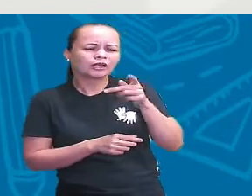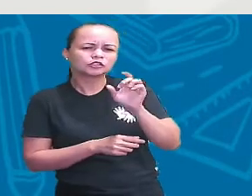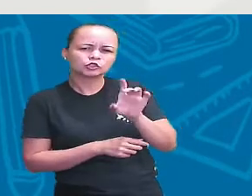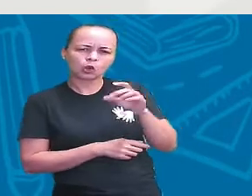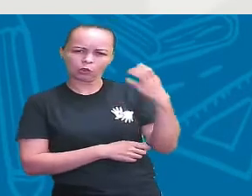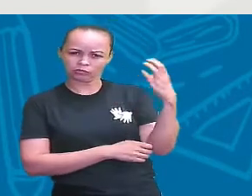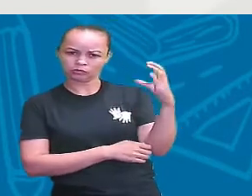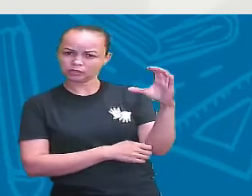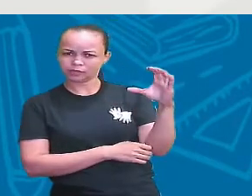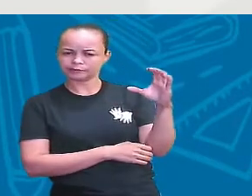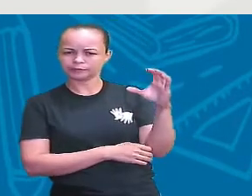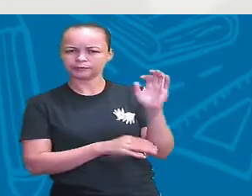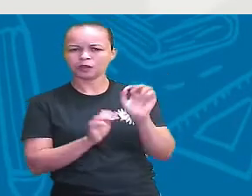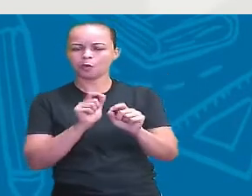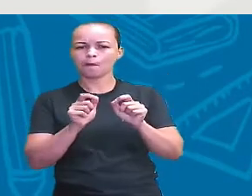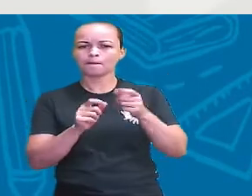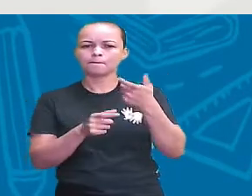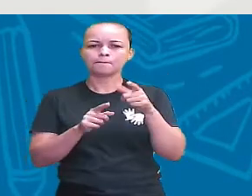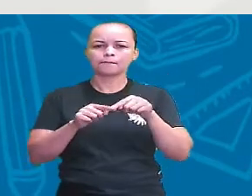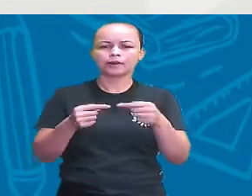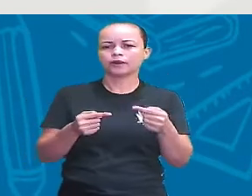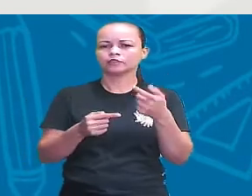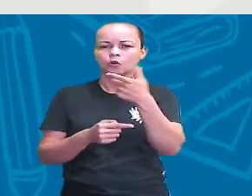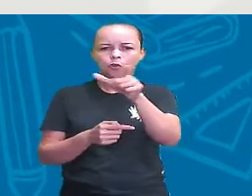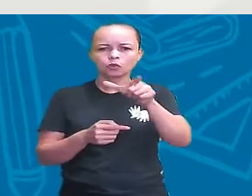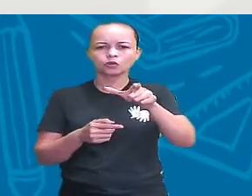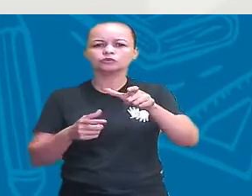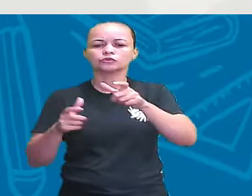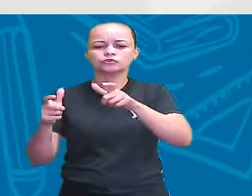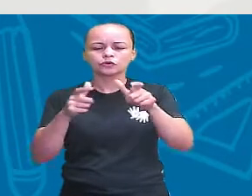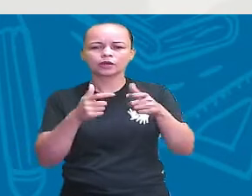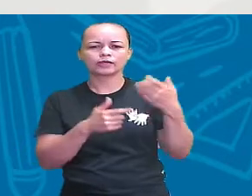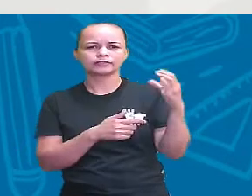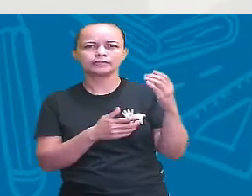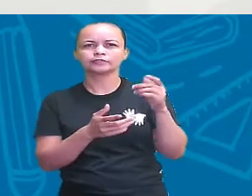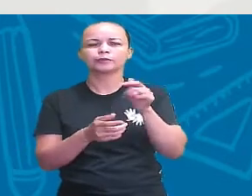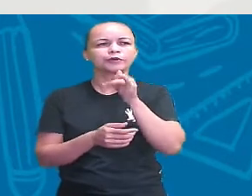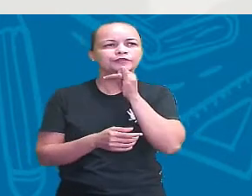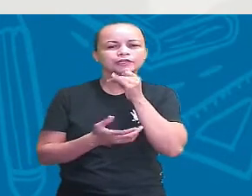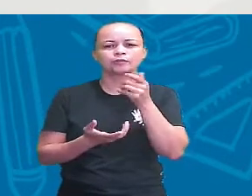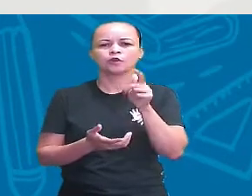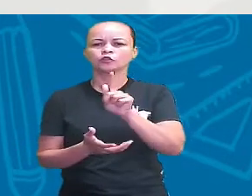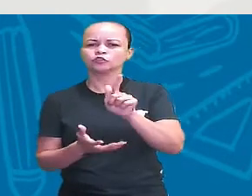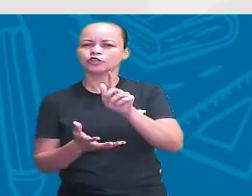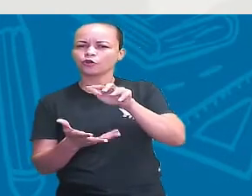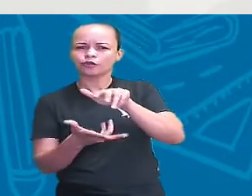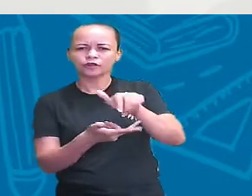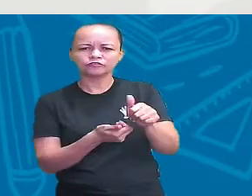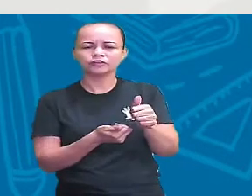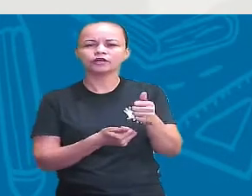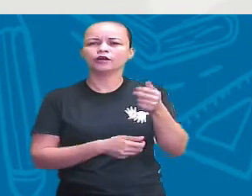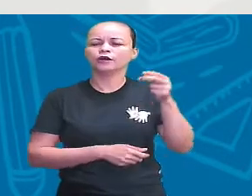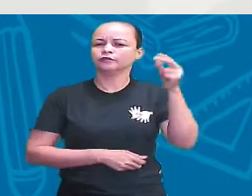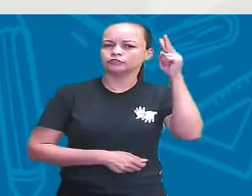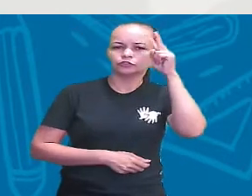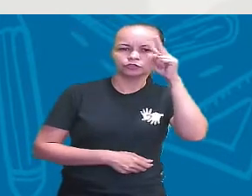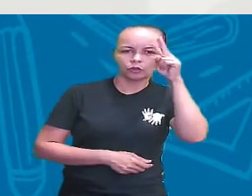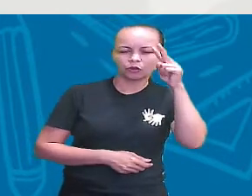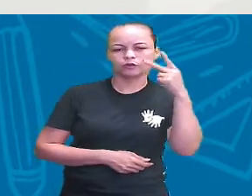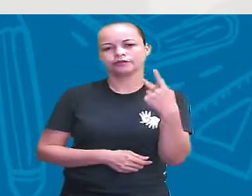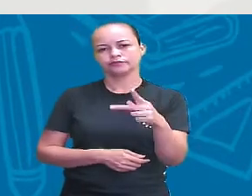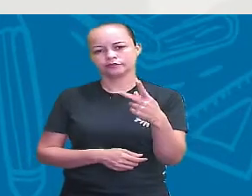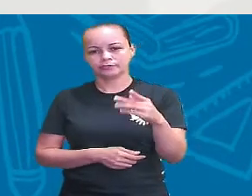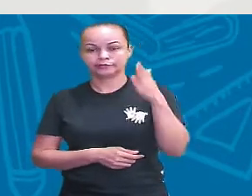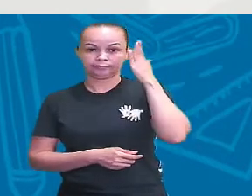ciência, mas outras áreas da ciência, como, por exemplo, a própria geografia, a própria questão histórica desse